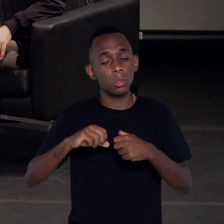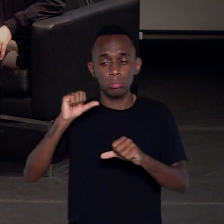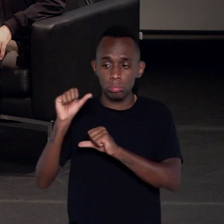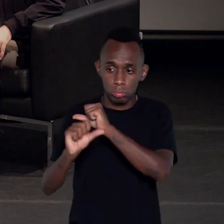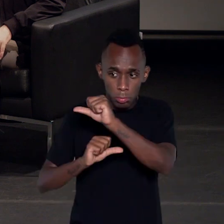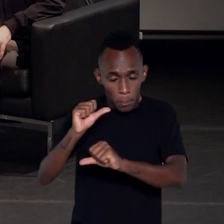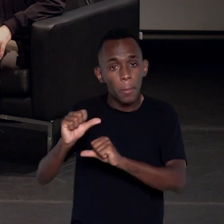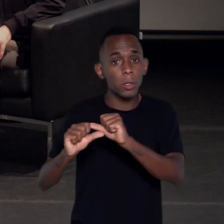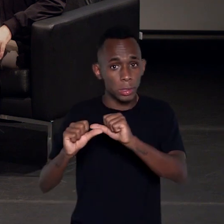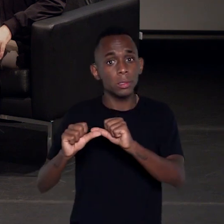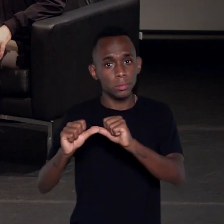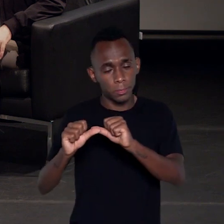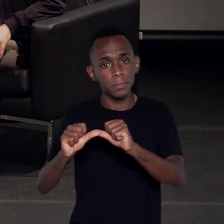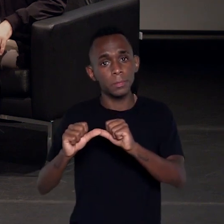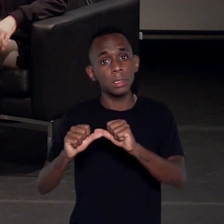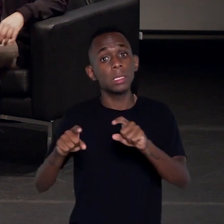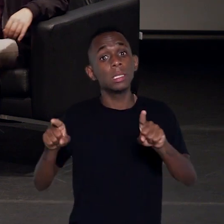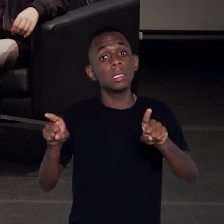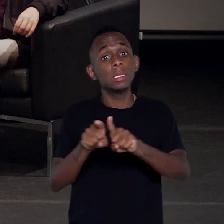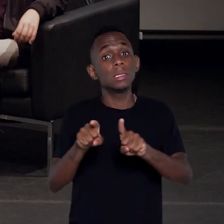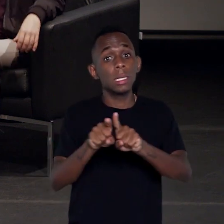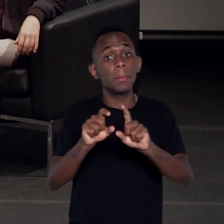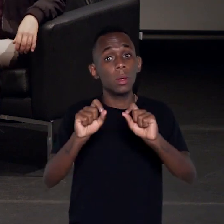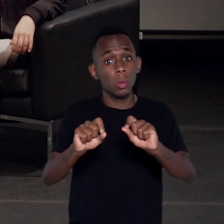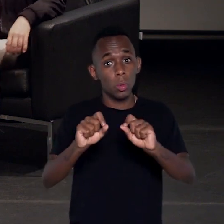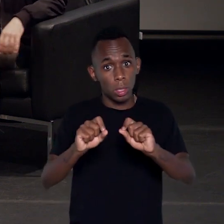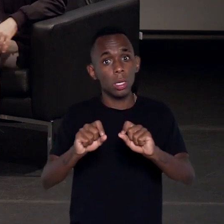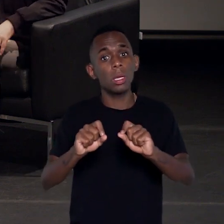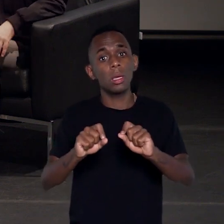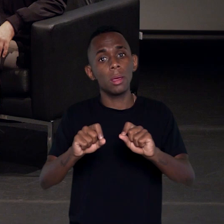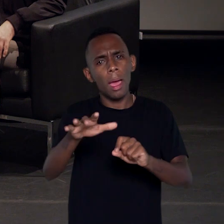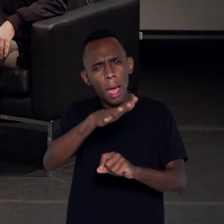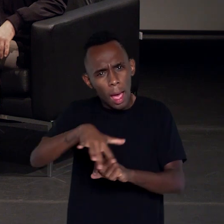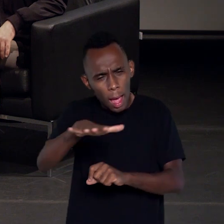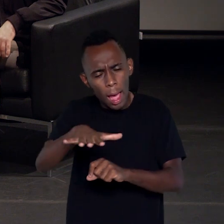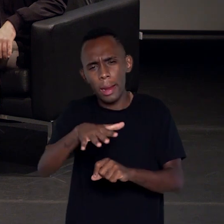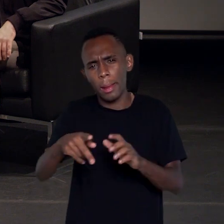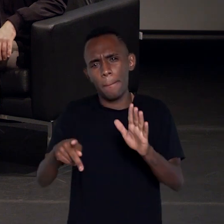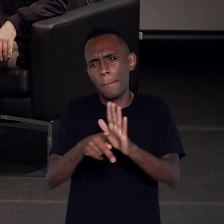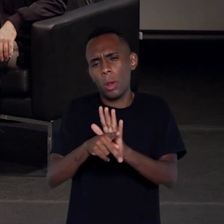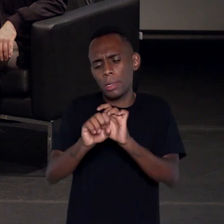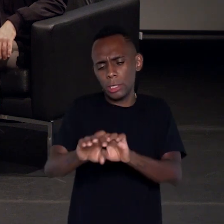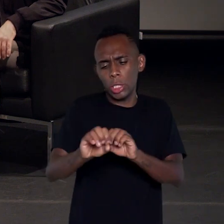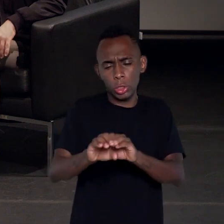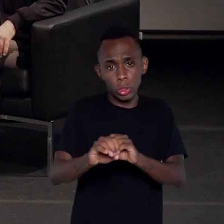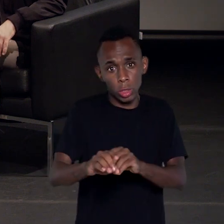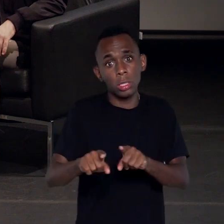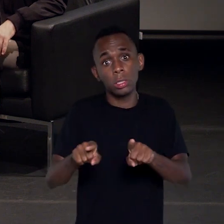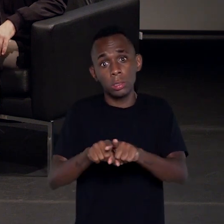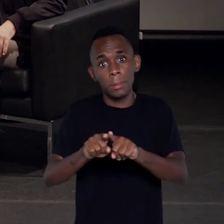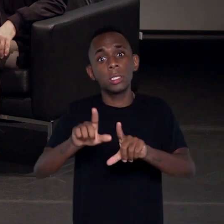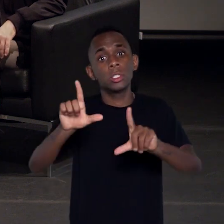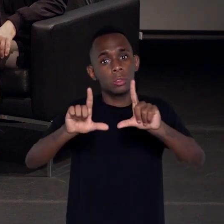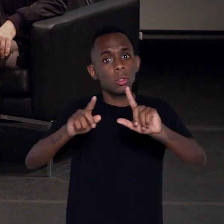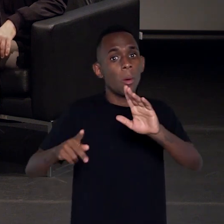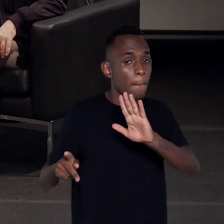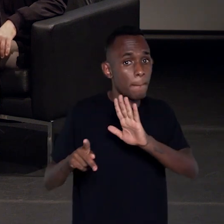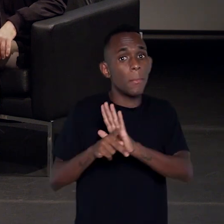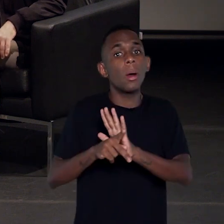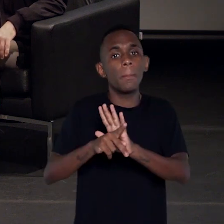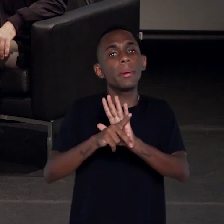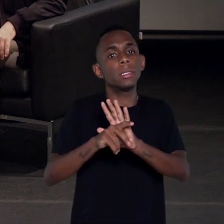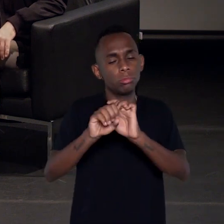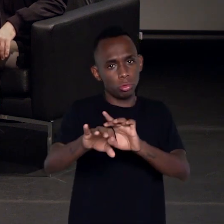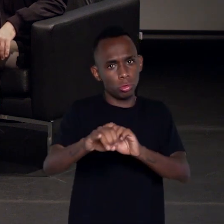que se transforma em programa, e daí deriva para ações educativas e também para as televisões educativas